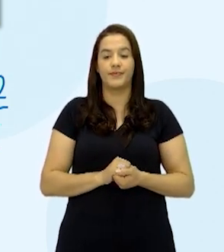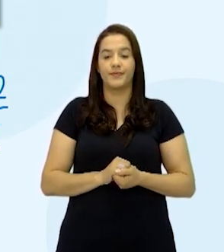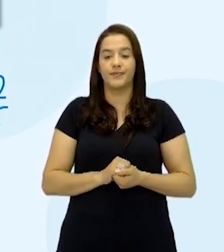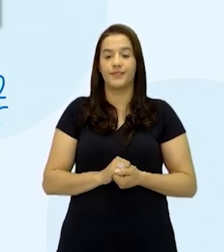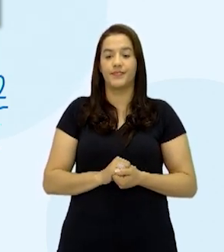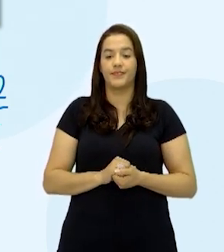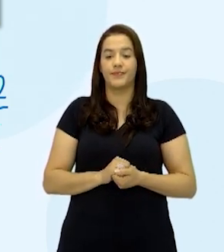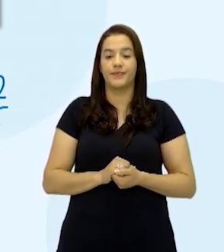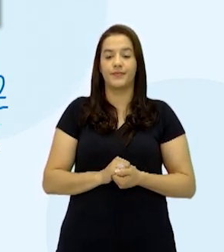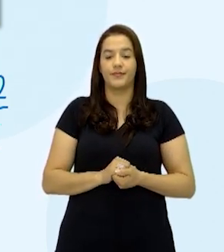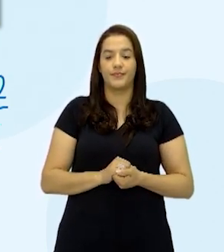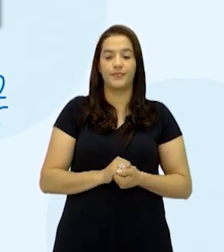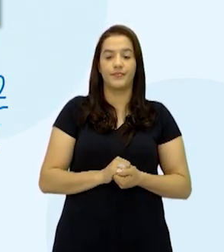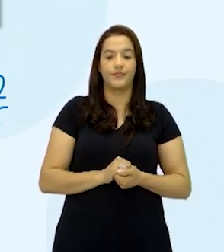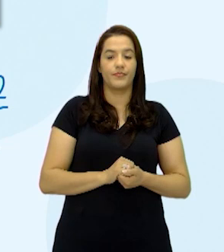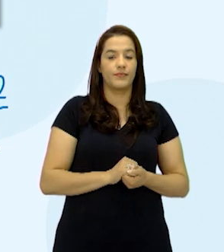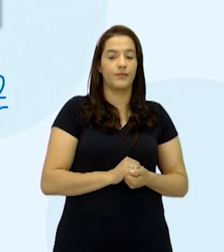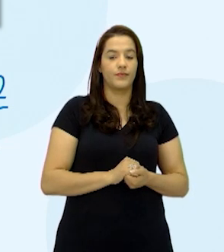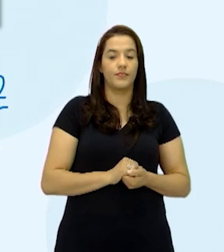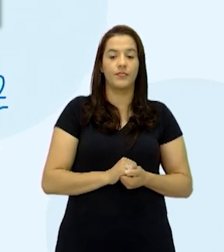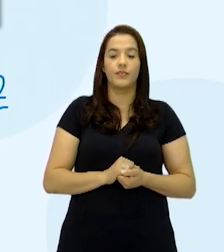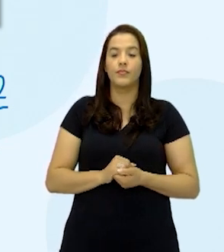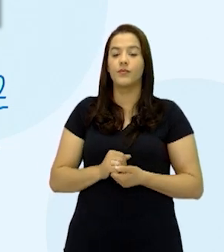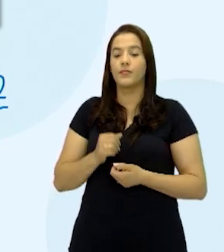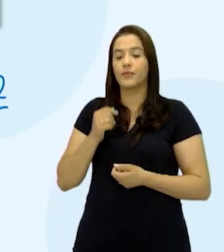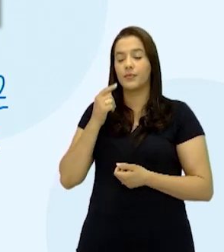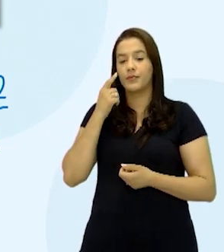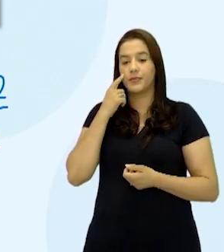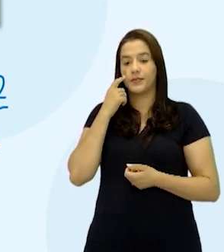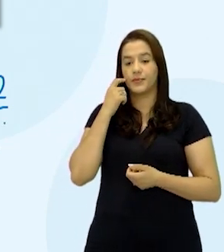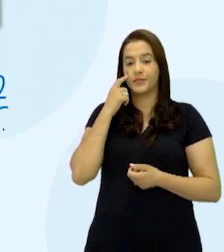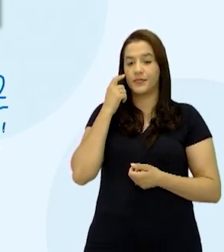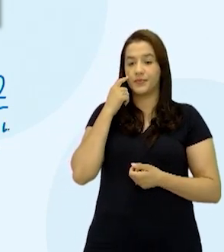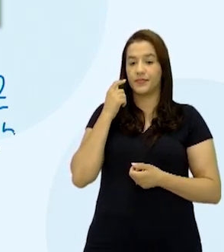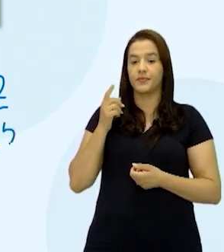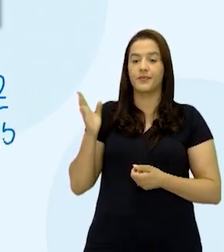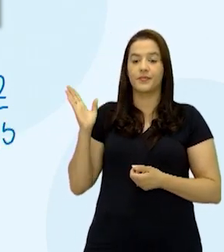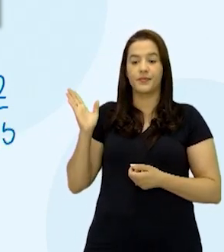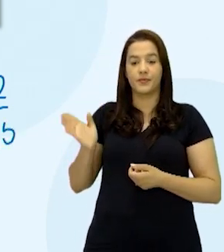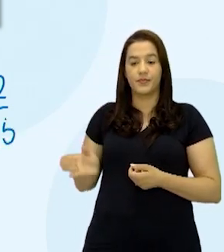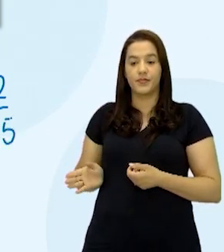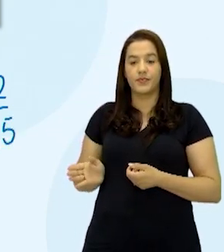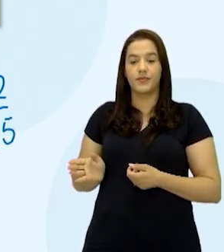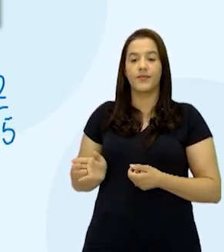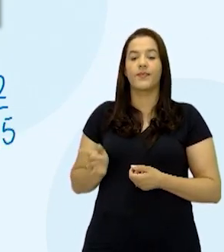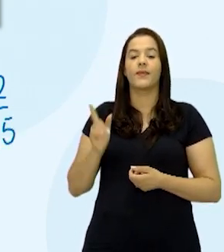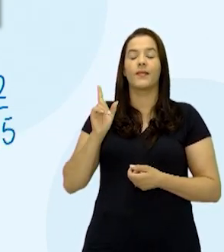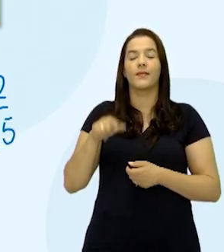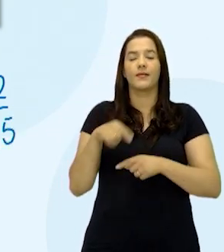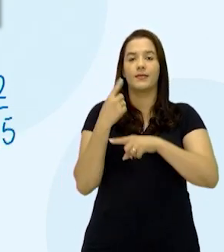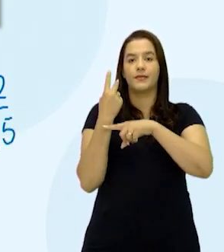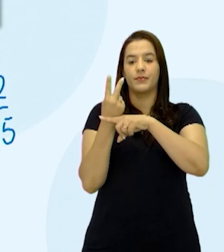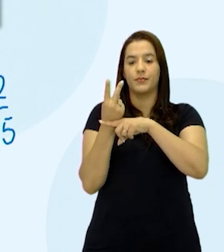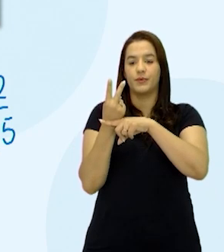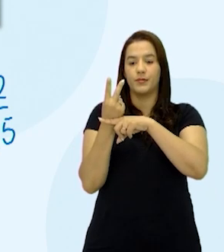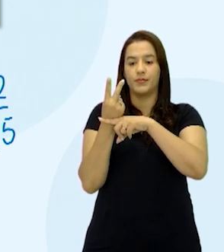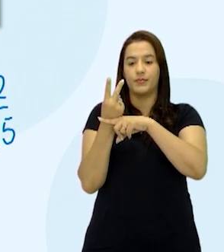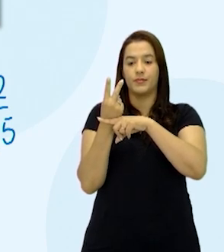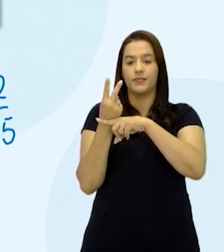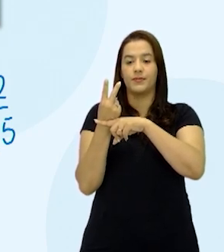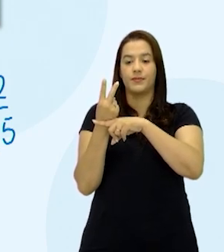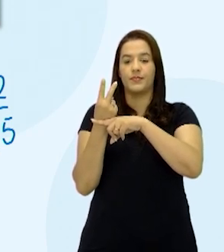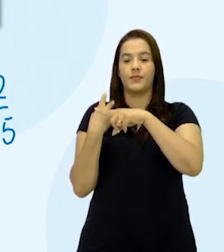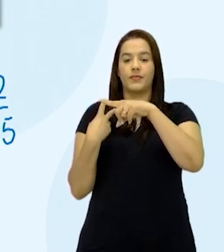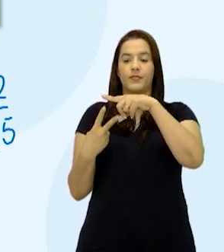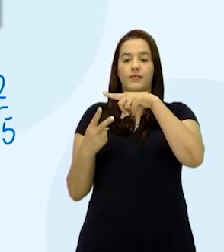pensando na resposta anterior, Vivi. Isso. Olha só. Ainda bem que eu tô aqui. É isso aí. Muito bem. O que seria de mim, né? Ó,